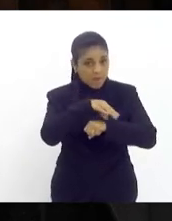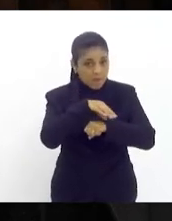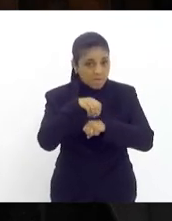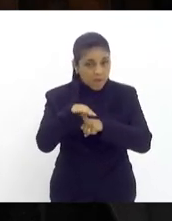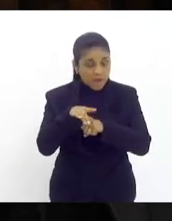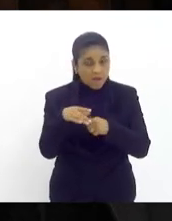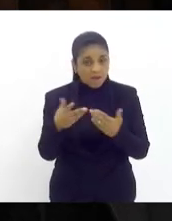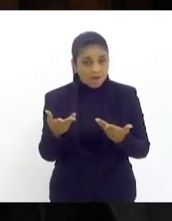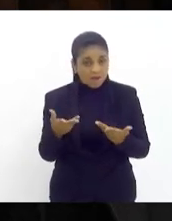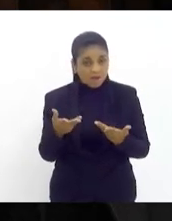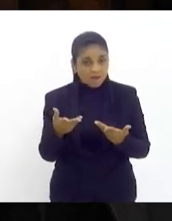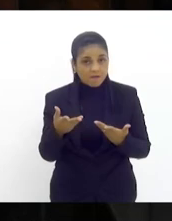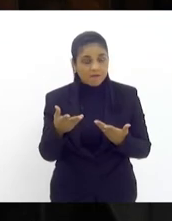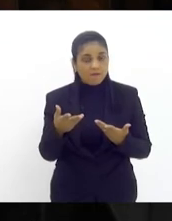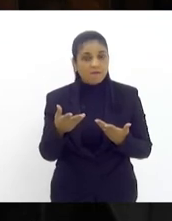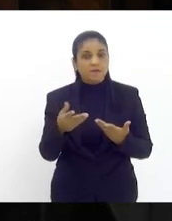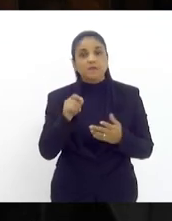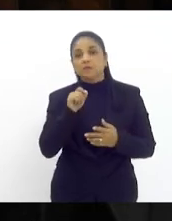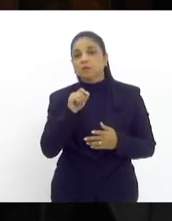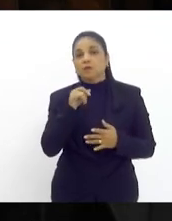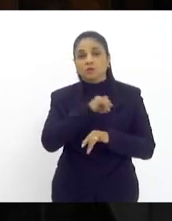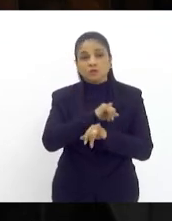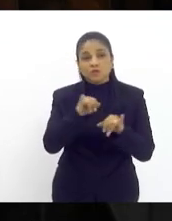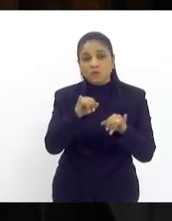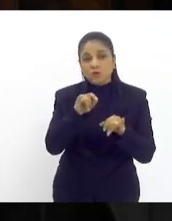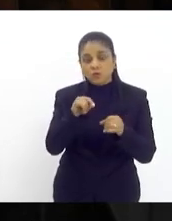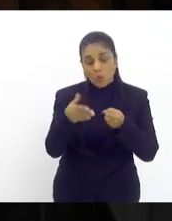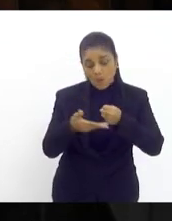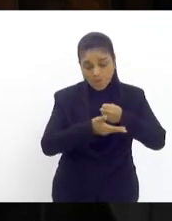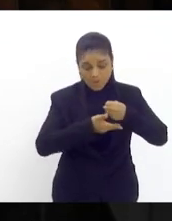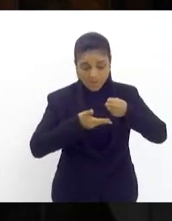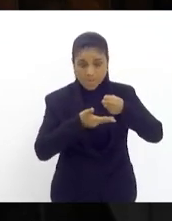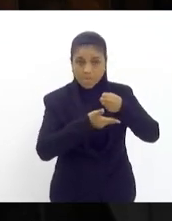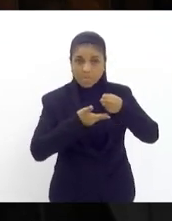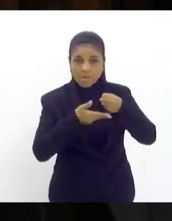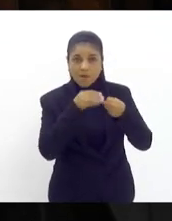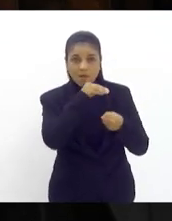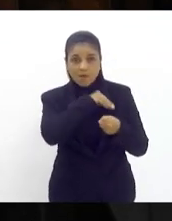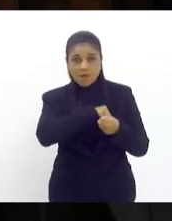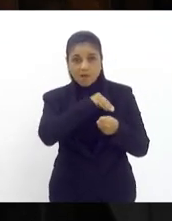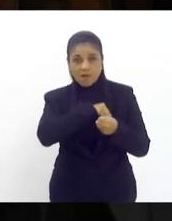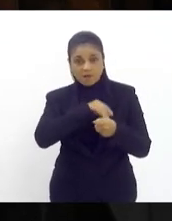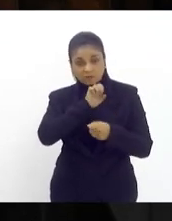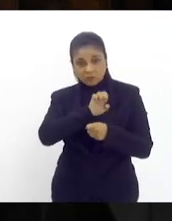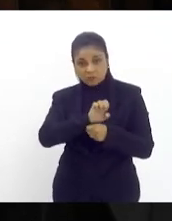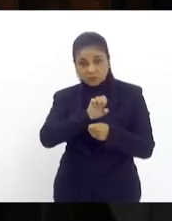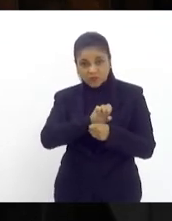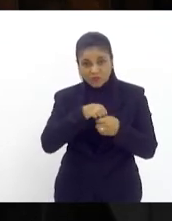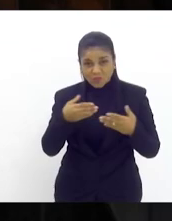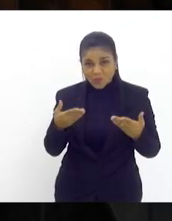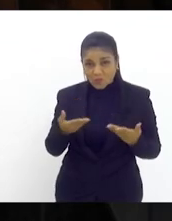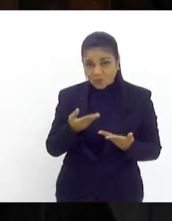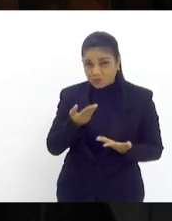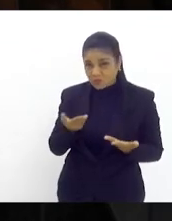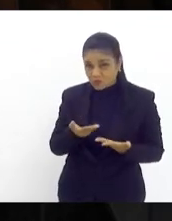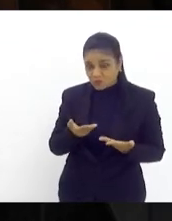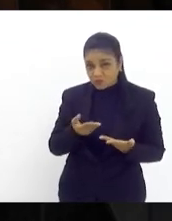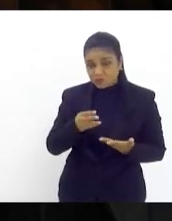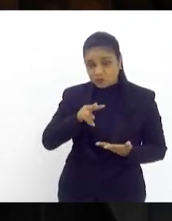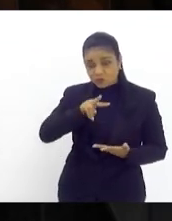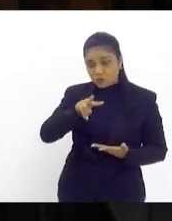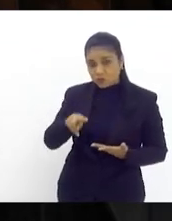Deputado Sérgio Fernandes o piso Estadual do magistério hoje é